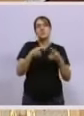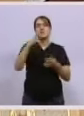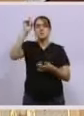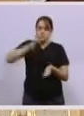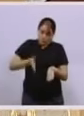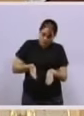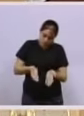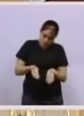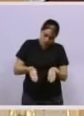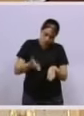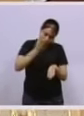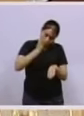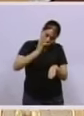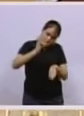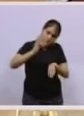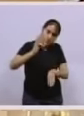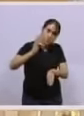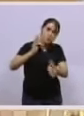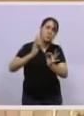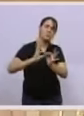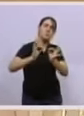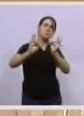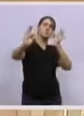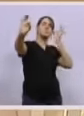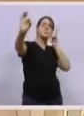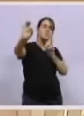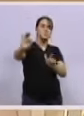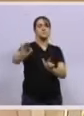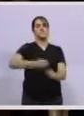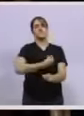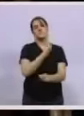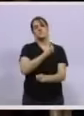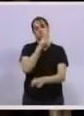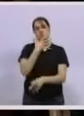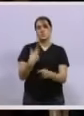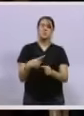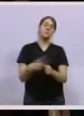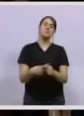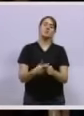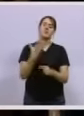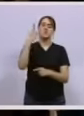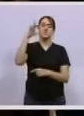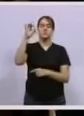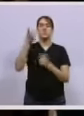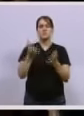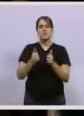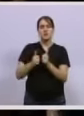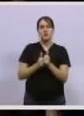longe. Para você ir longe. Porque o mar é Deus e Ele quer levar